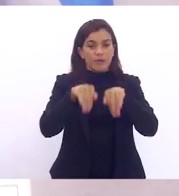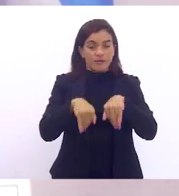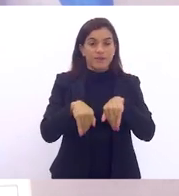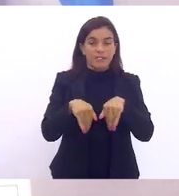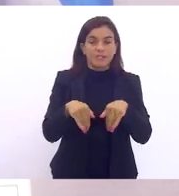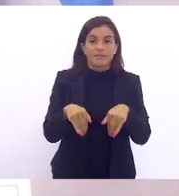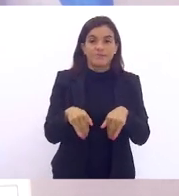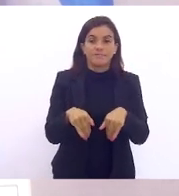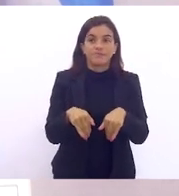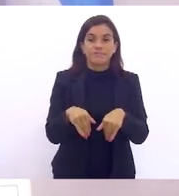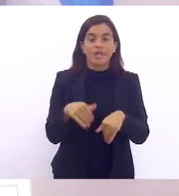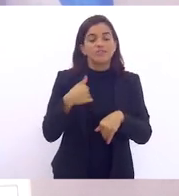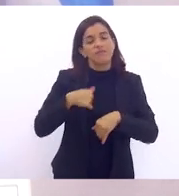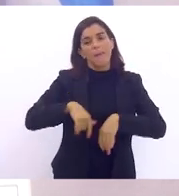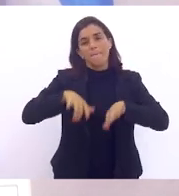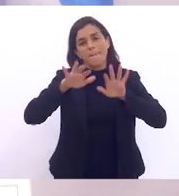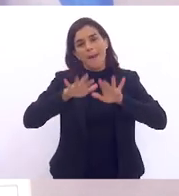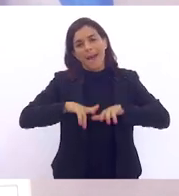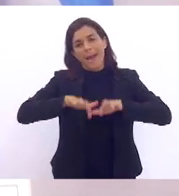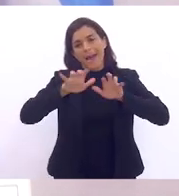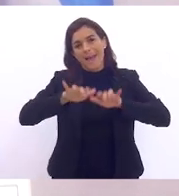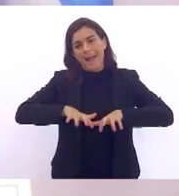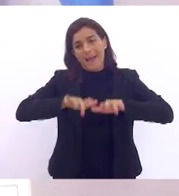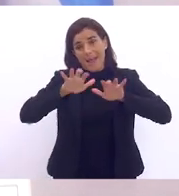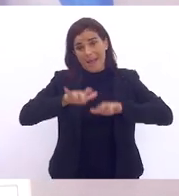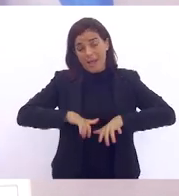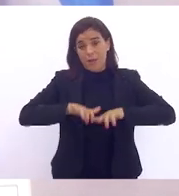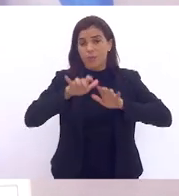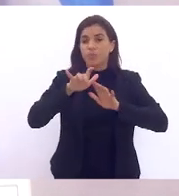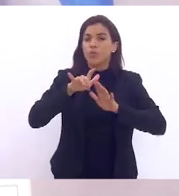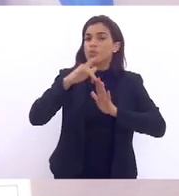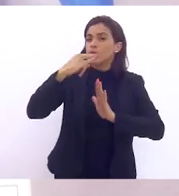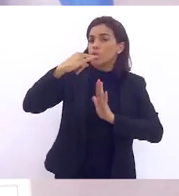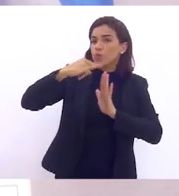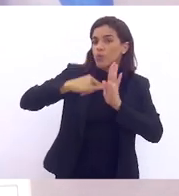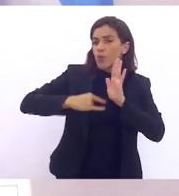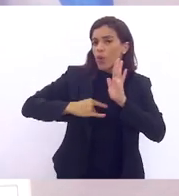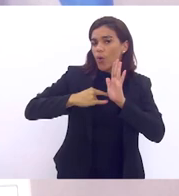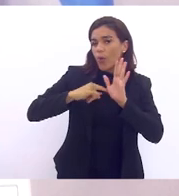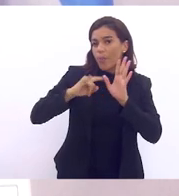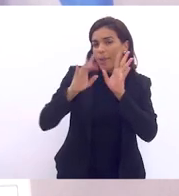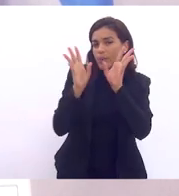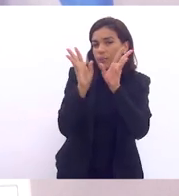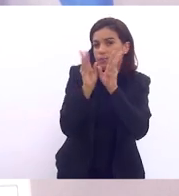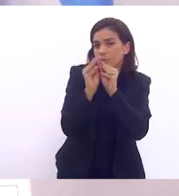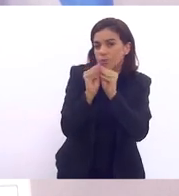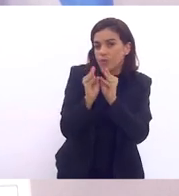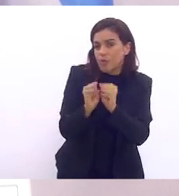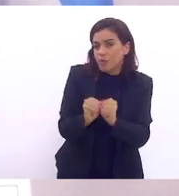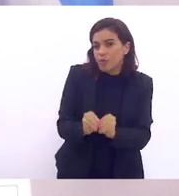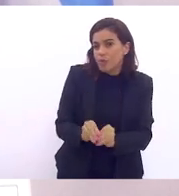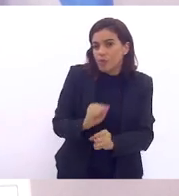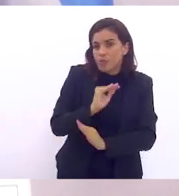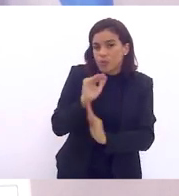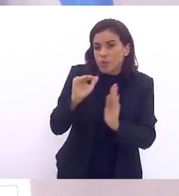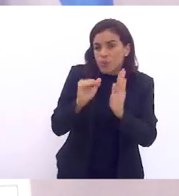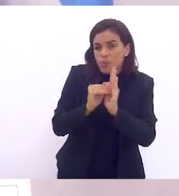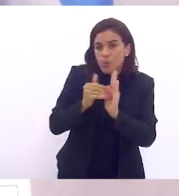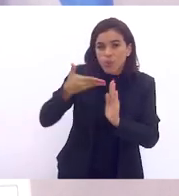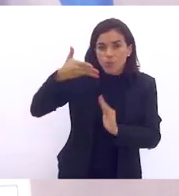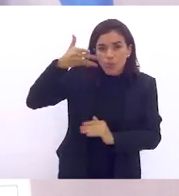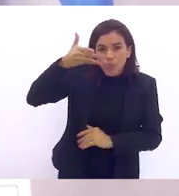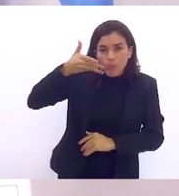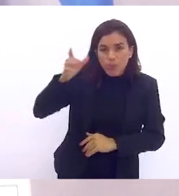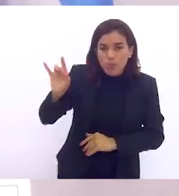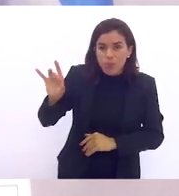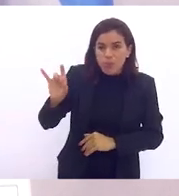disse antes nós vamos redigir um documento né da basicamente o resumo aqui da da reunião fazendo